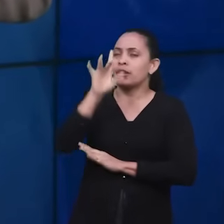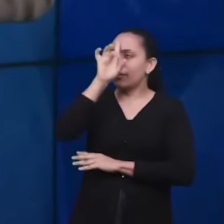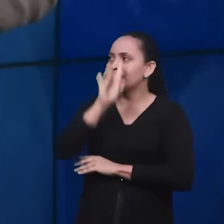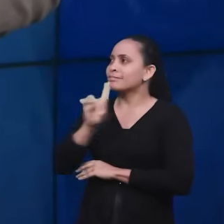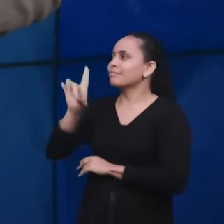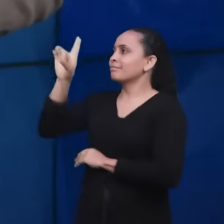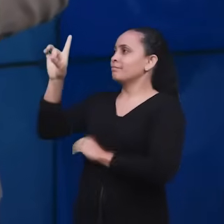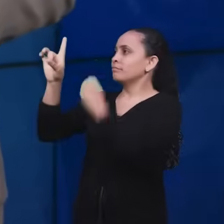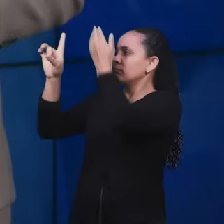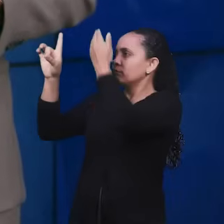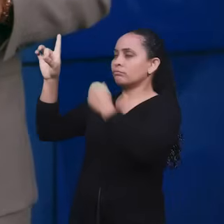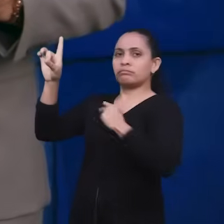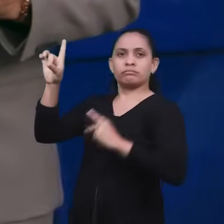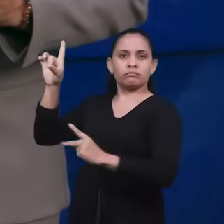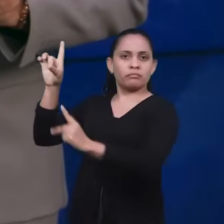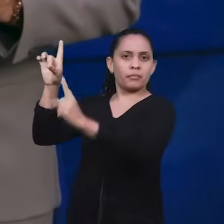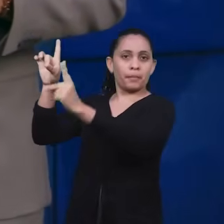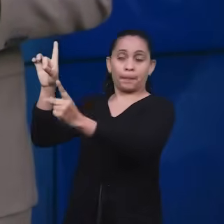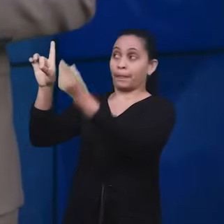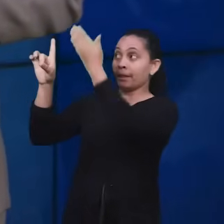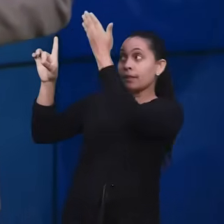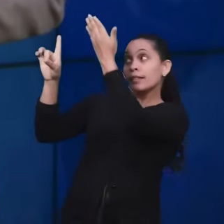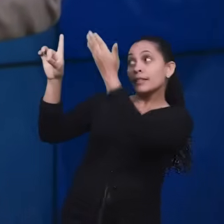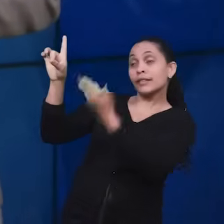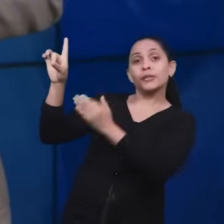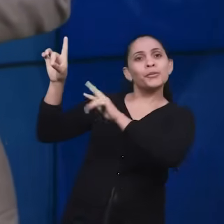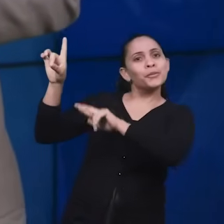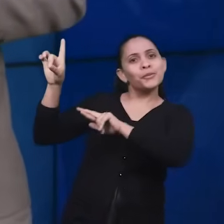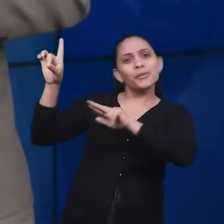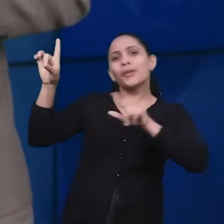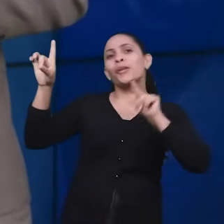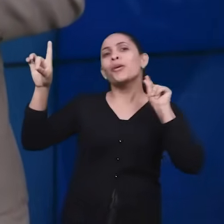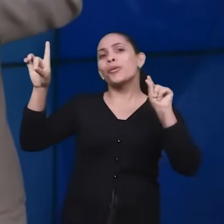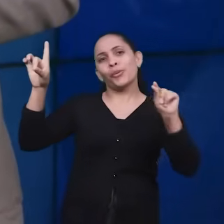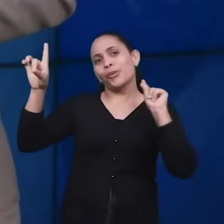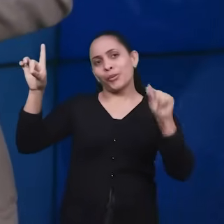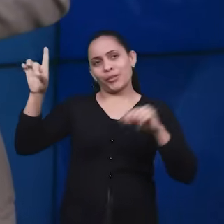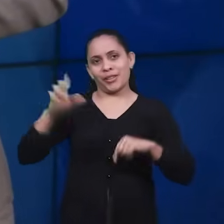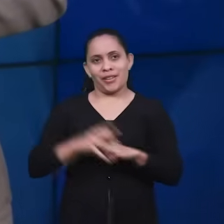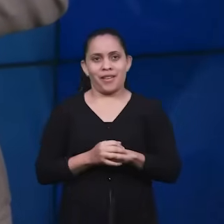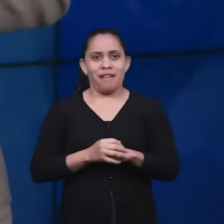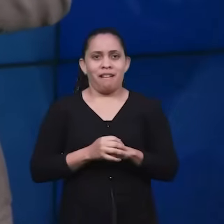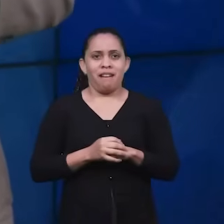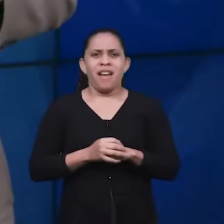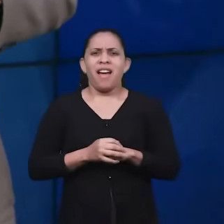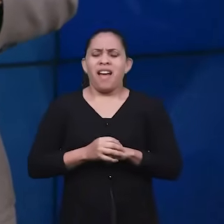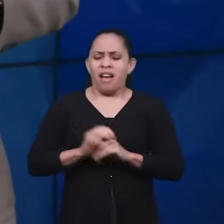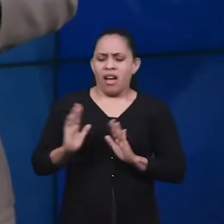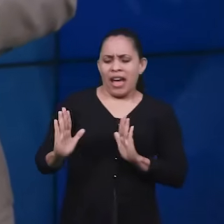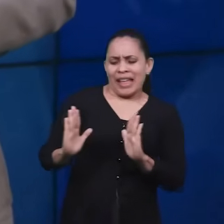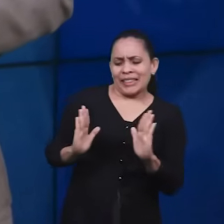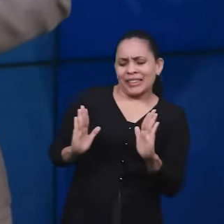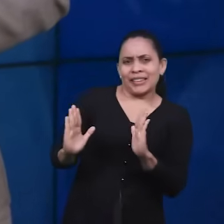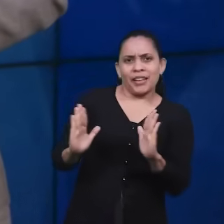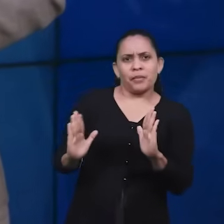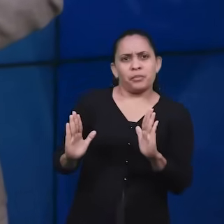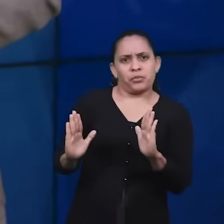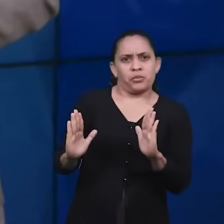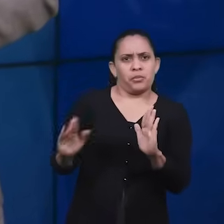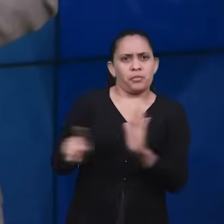Eternamente ele é Deus. E Deus não está sujeito a fatos, a tempo